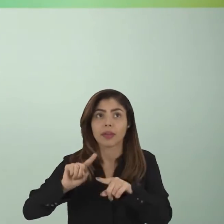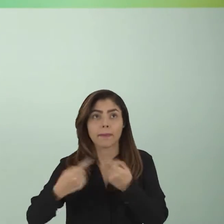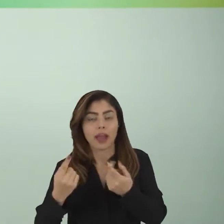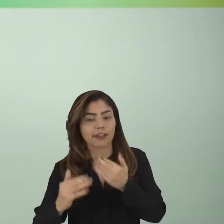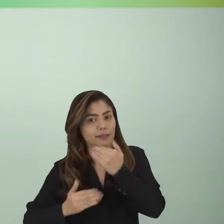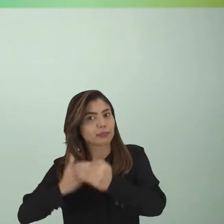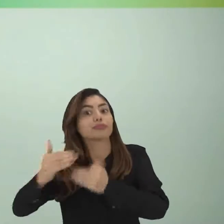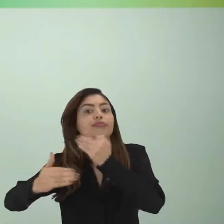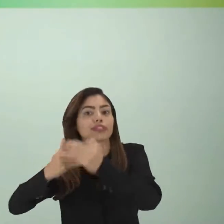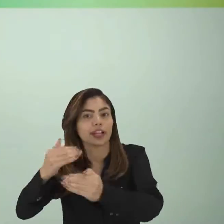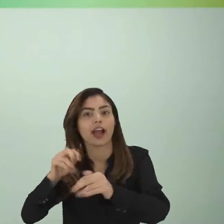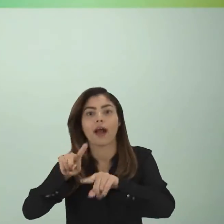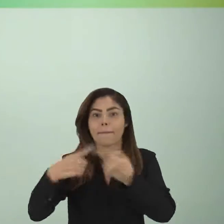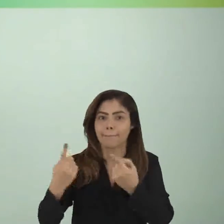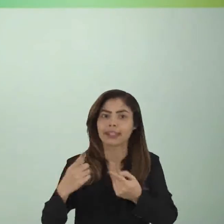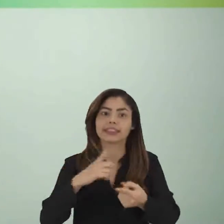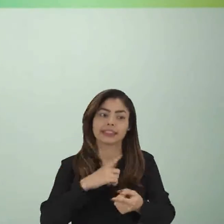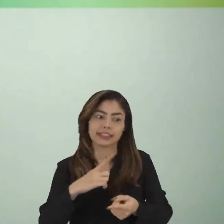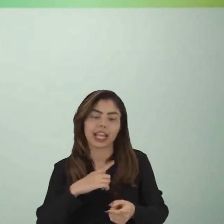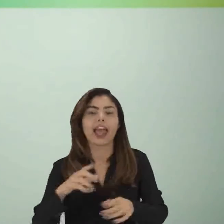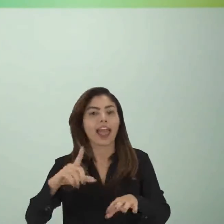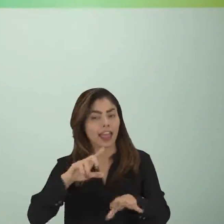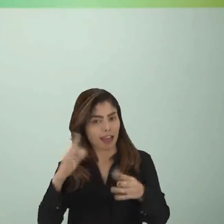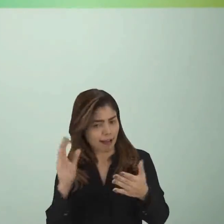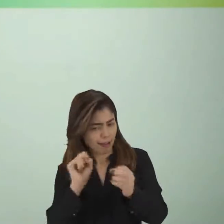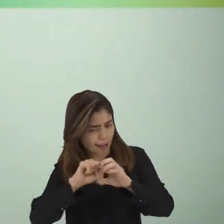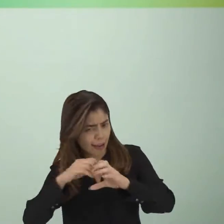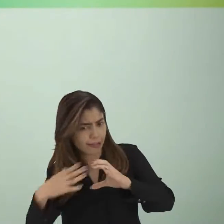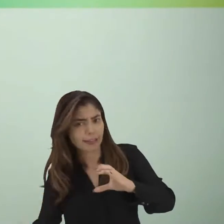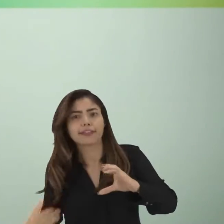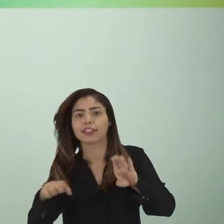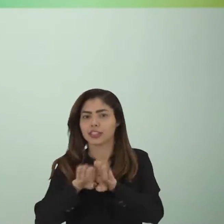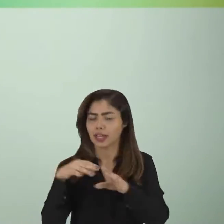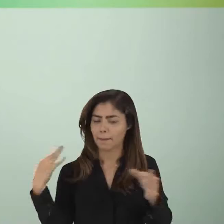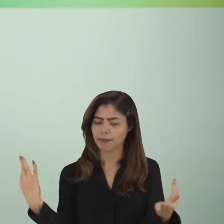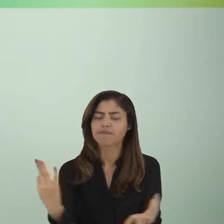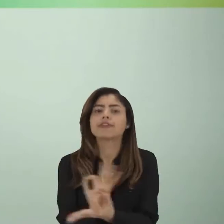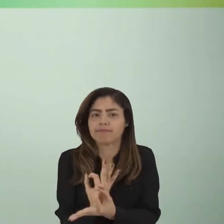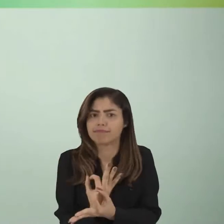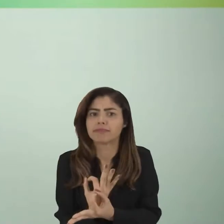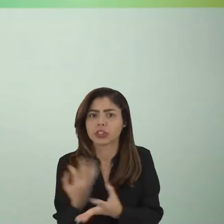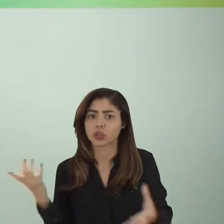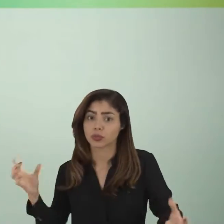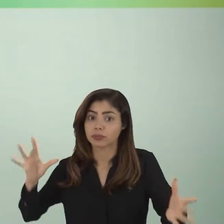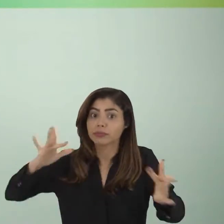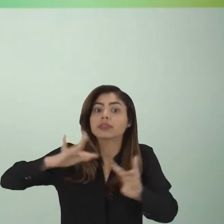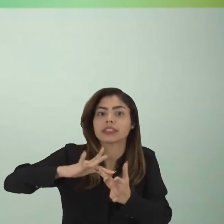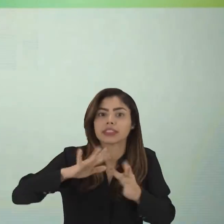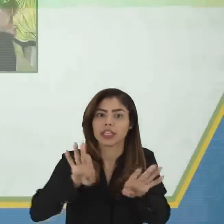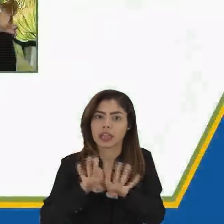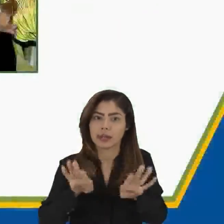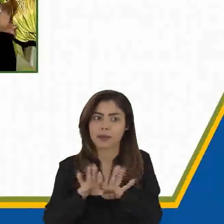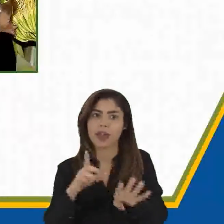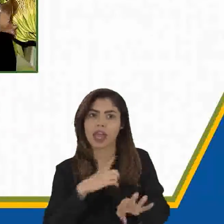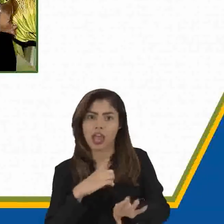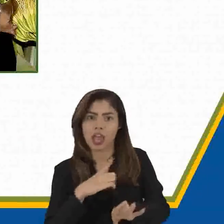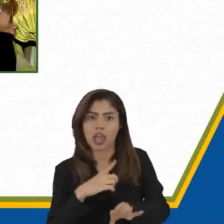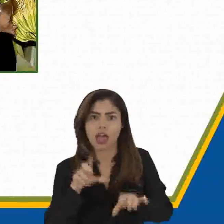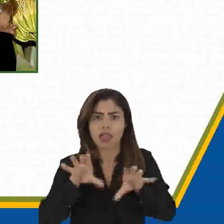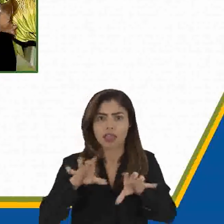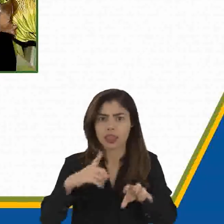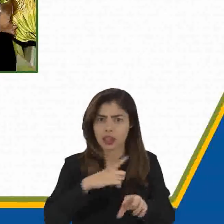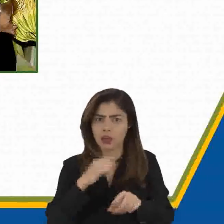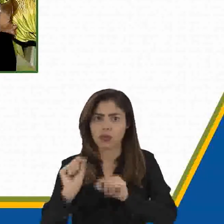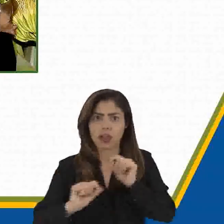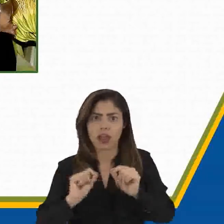mais evoluídas, né, as mais derivadas, que possuem características mais completas. E aí a gente vamos ter aqui,